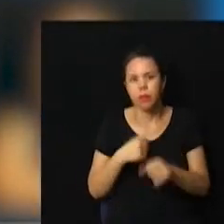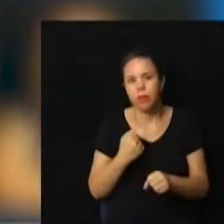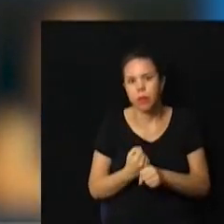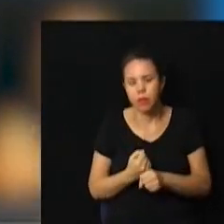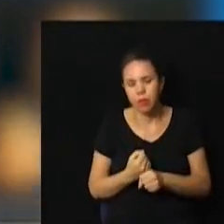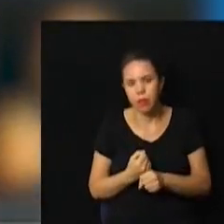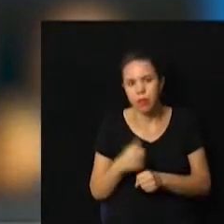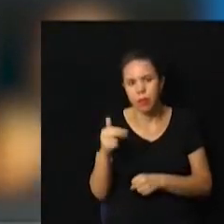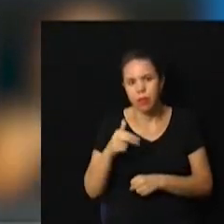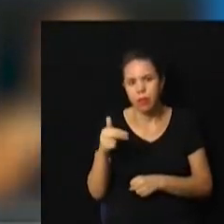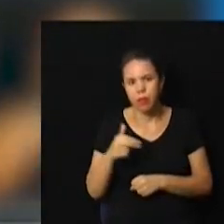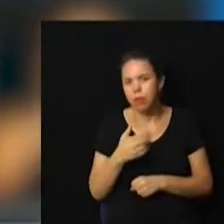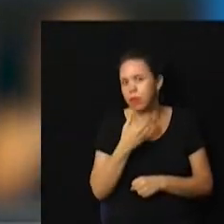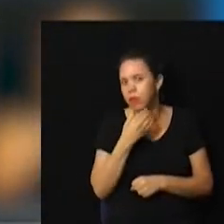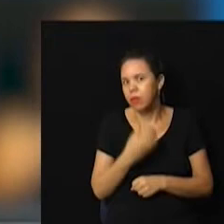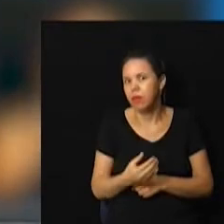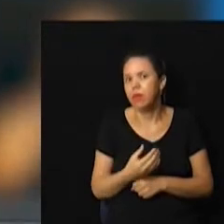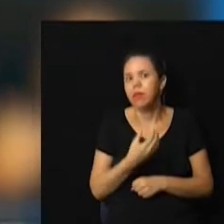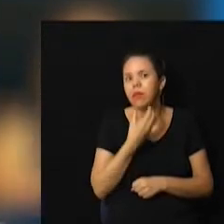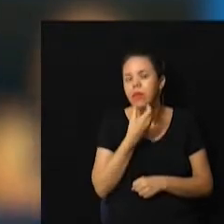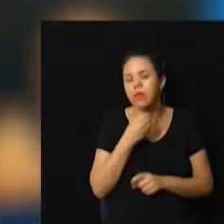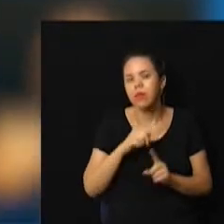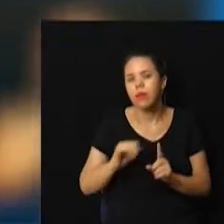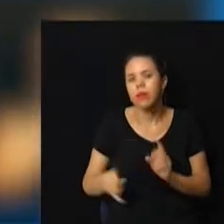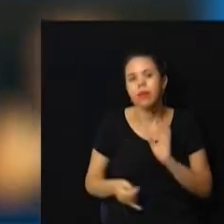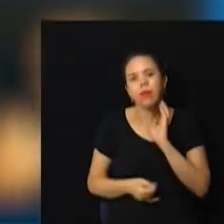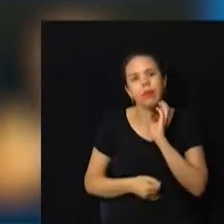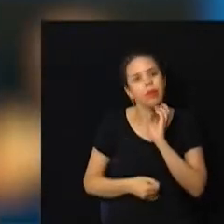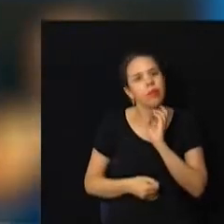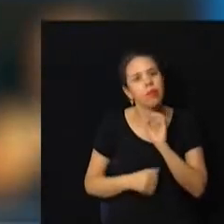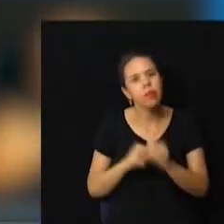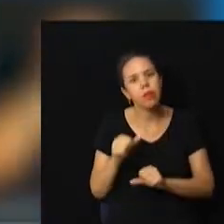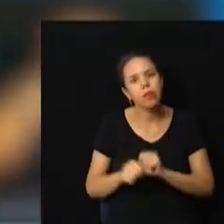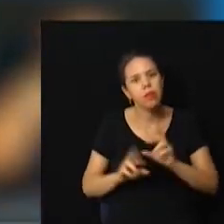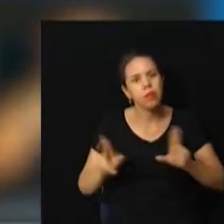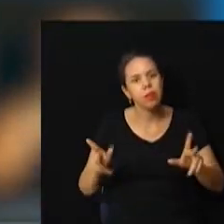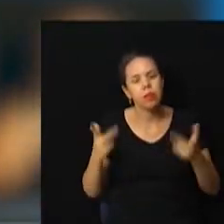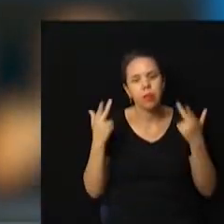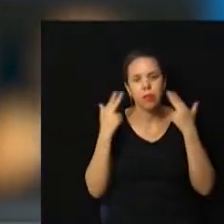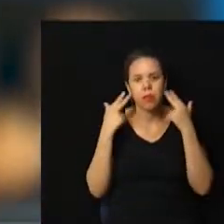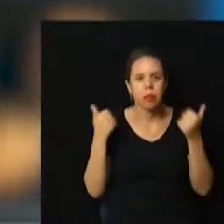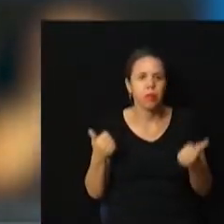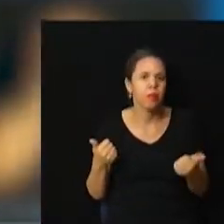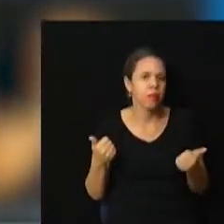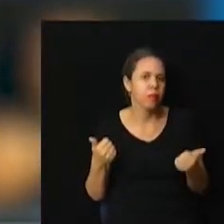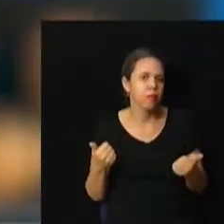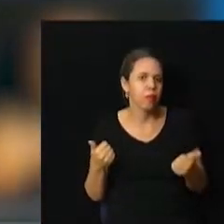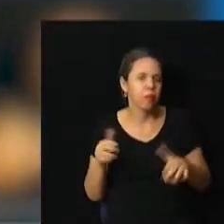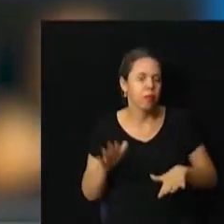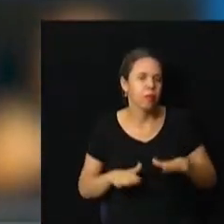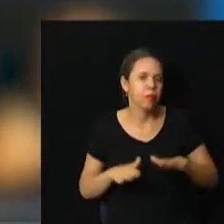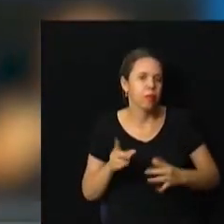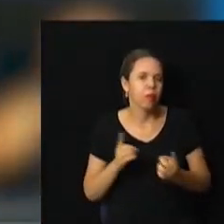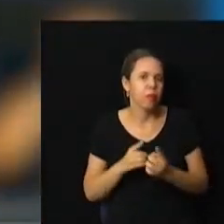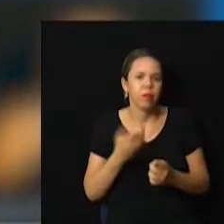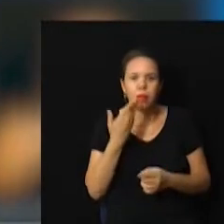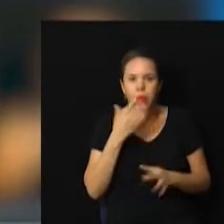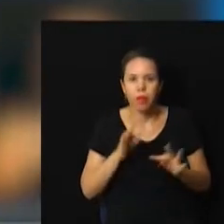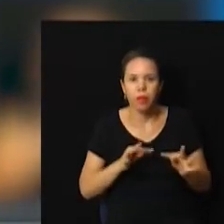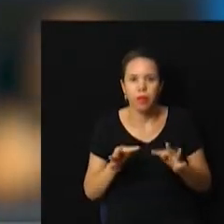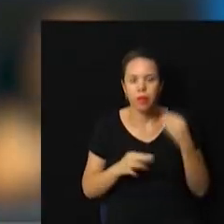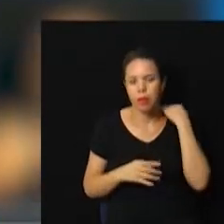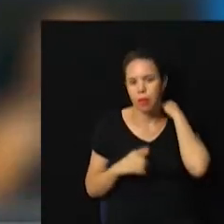no final do ano. Em novembro, dezembro, até janeiro, que fugiu um pouco da rotina, porque normalmente o